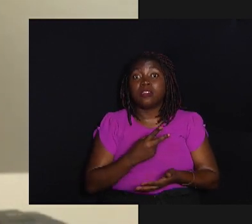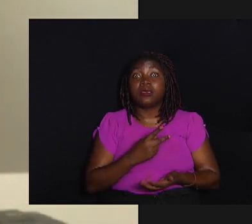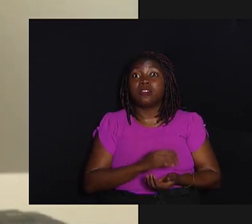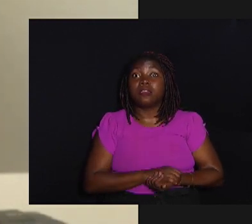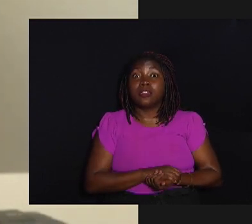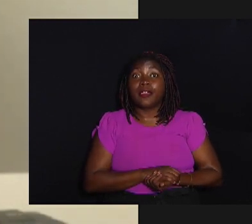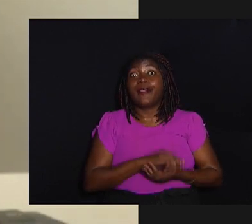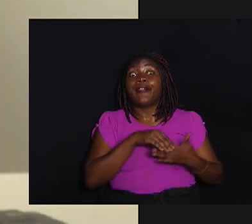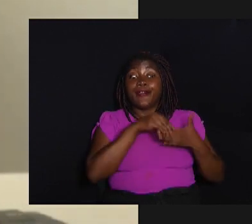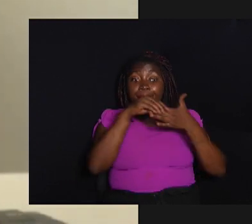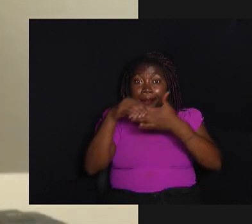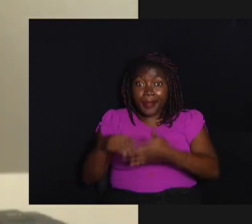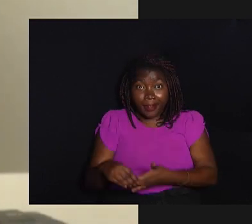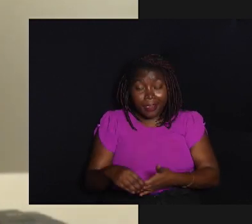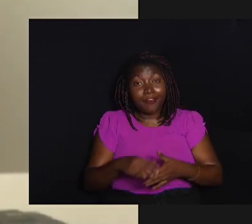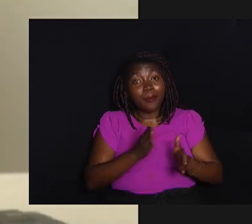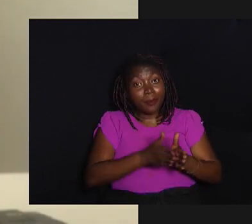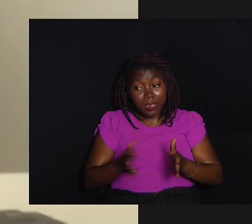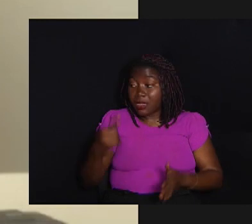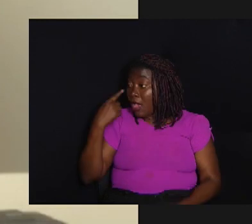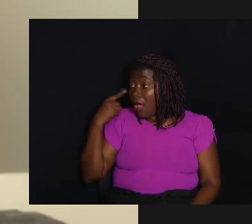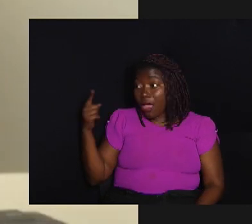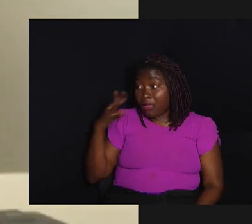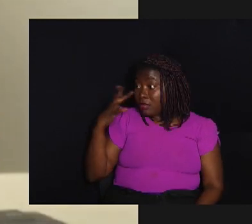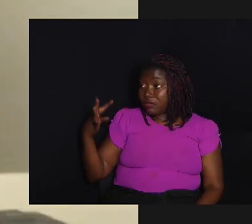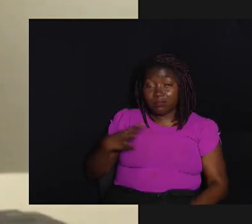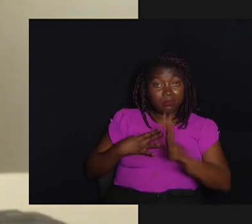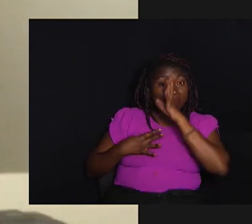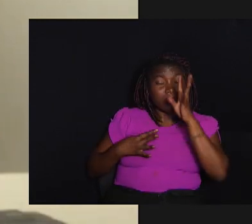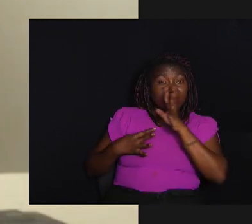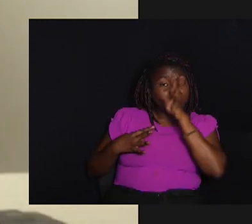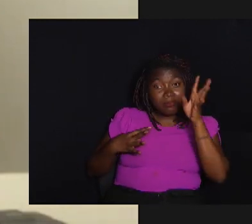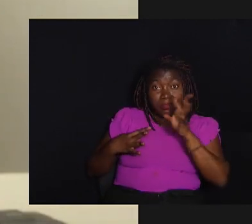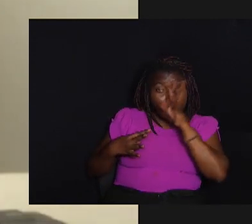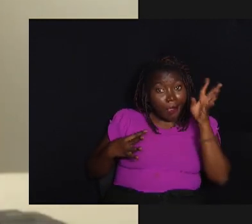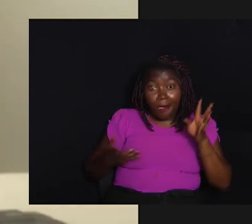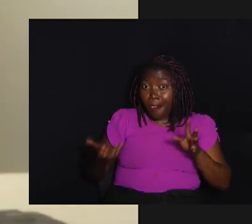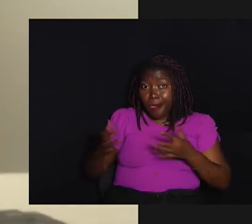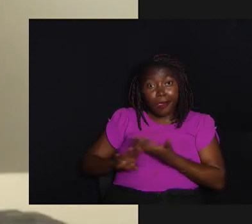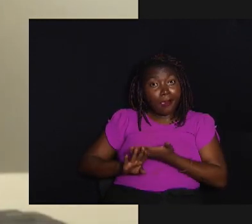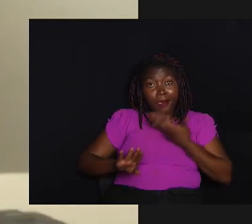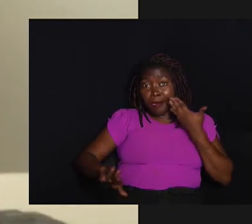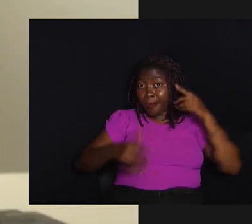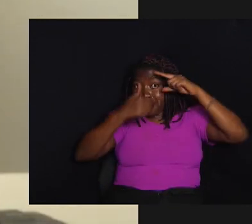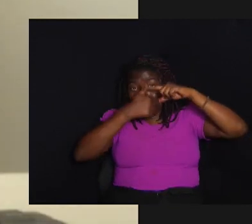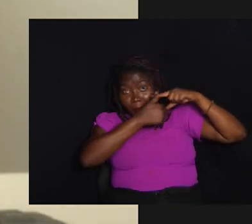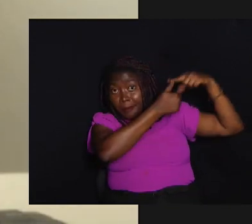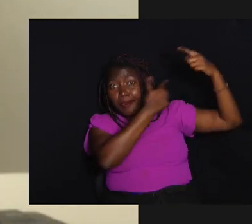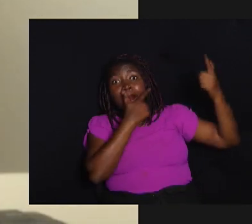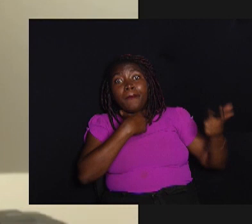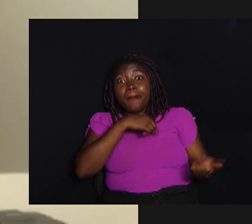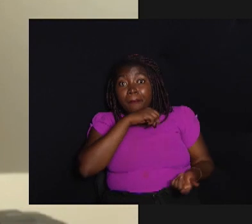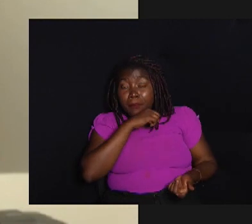ele leva isso ao processo. Olha, teve uma denúncia contra mim, isso aqui, ela está usando isso como alienação parental, é uma falsa denúncia, não há